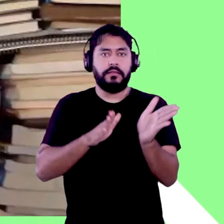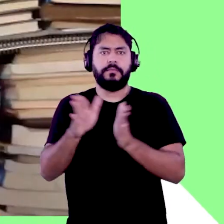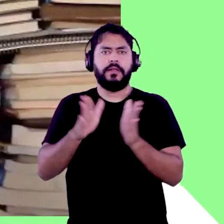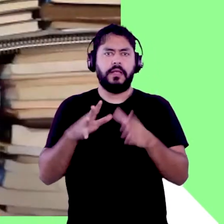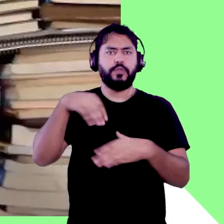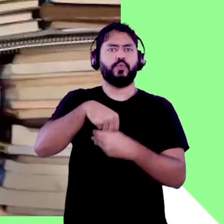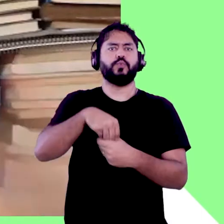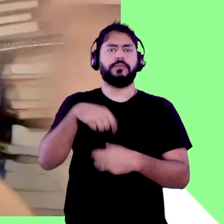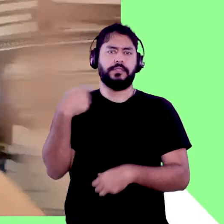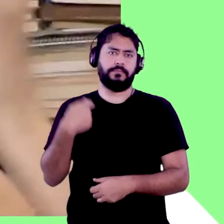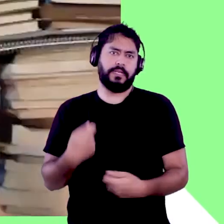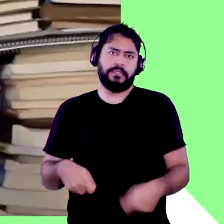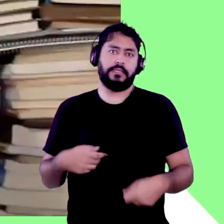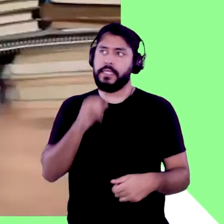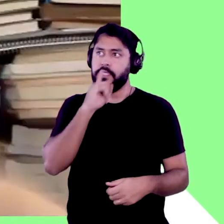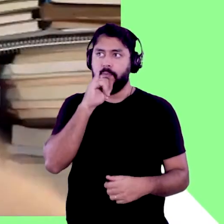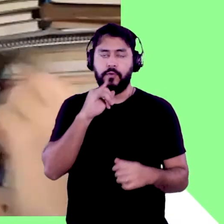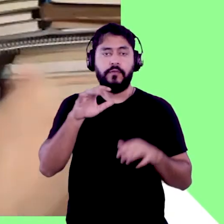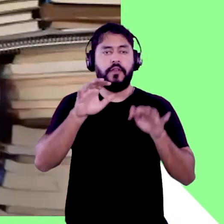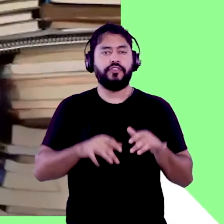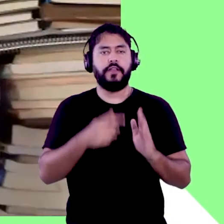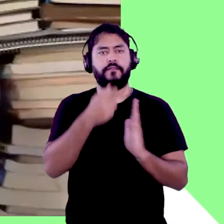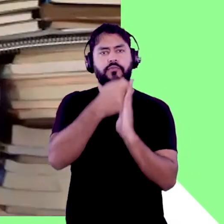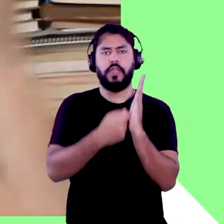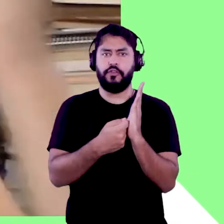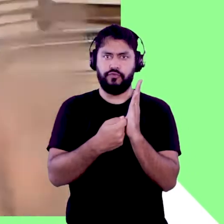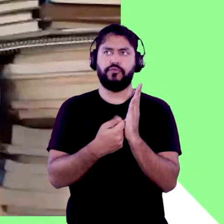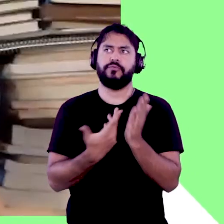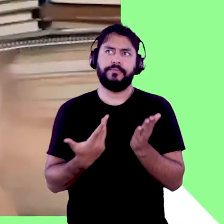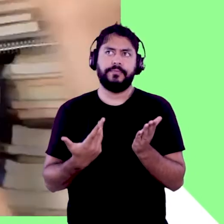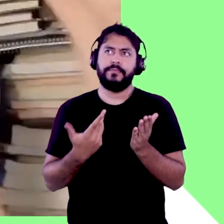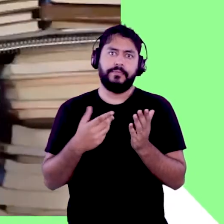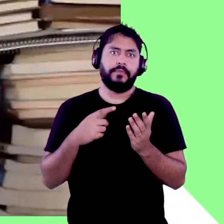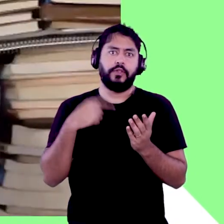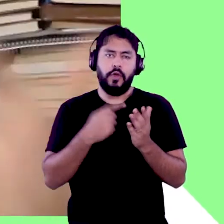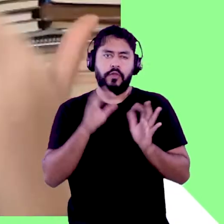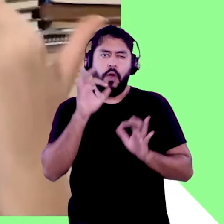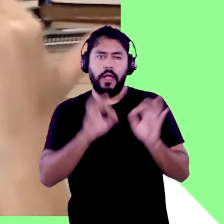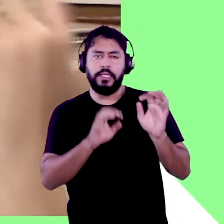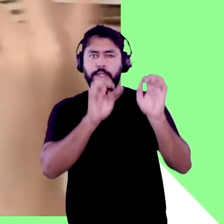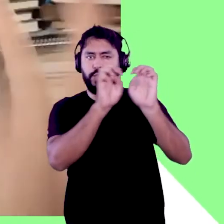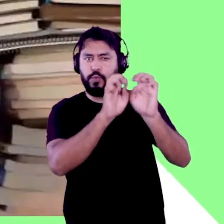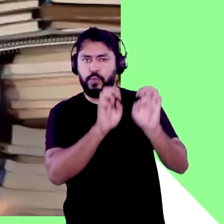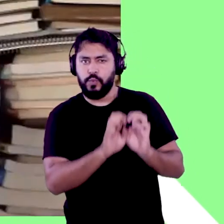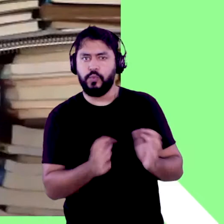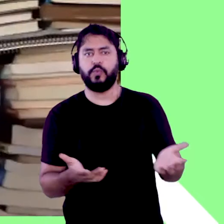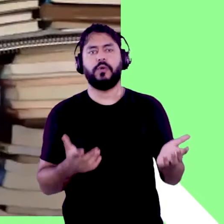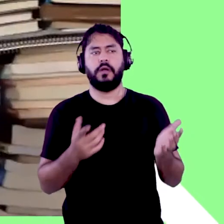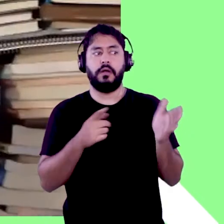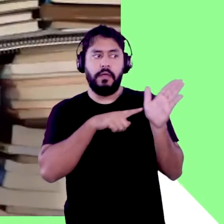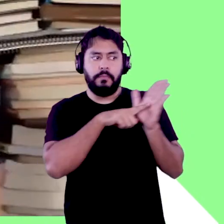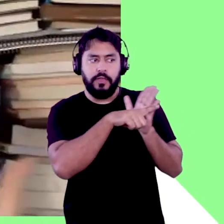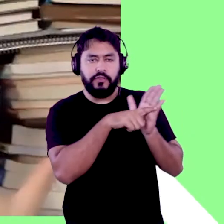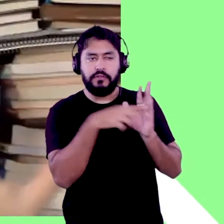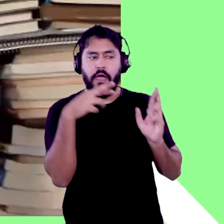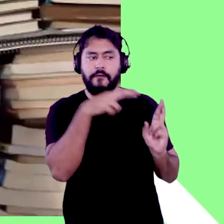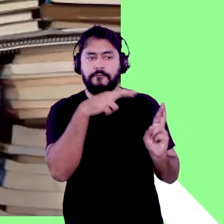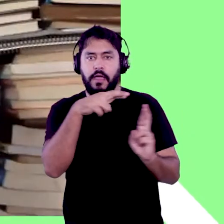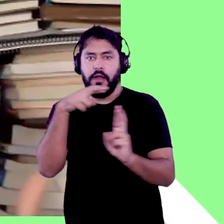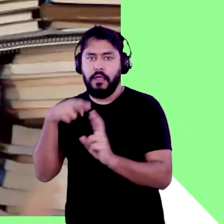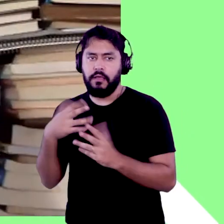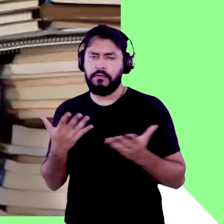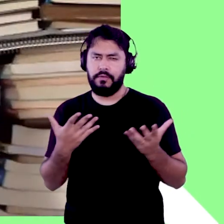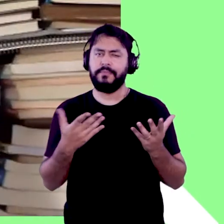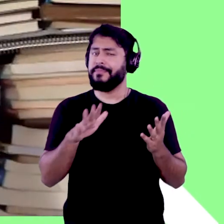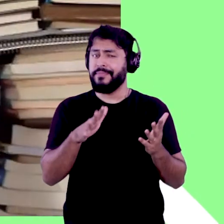vai fazer, né? Tipo, vai escrever um texto, a gente tem ali, monta um esqueleto, faz pesquisa de referências. Então,